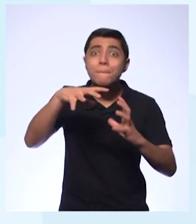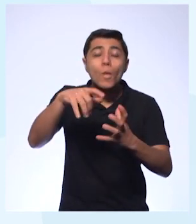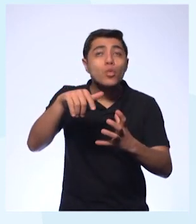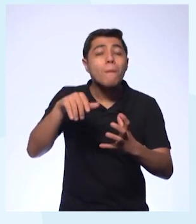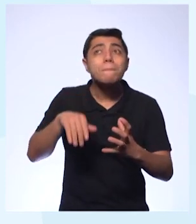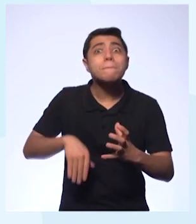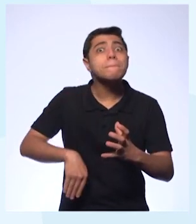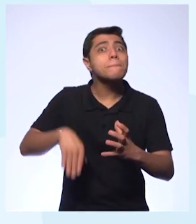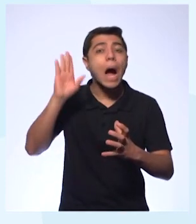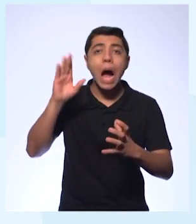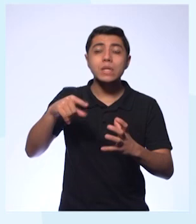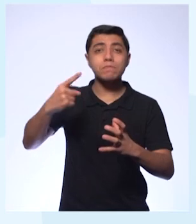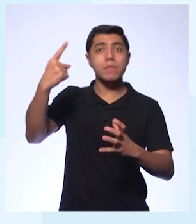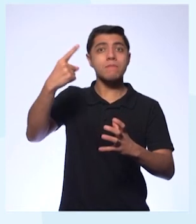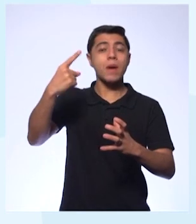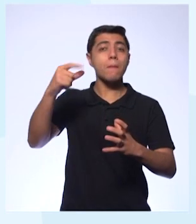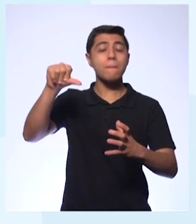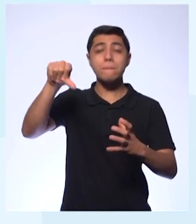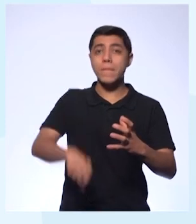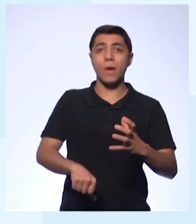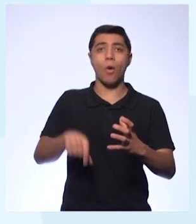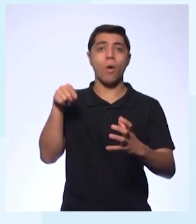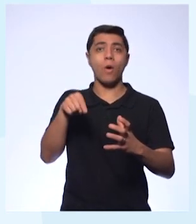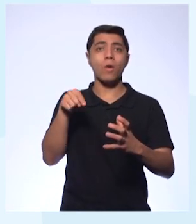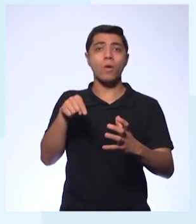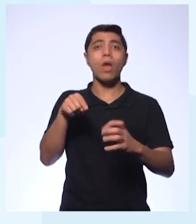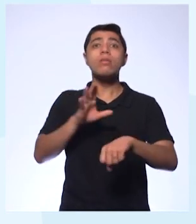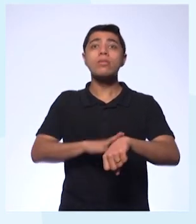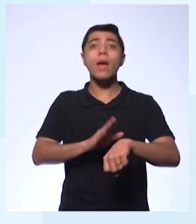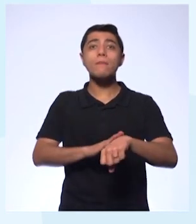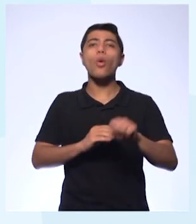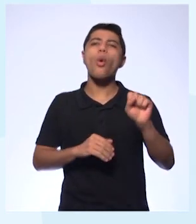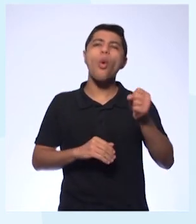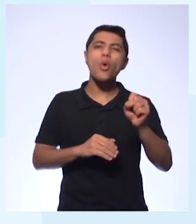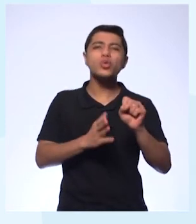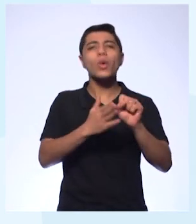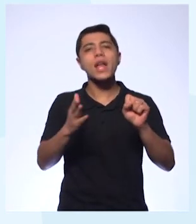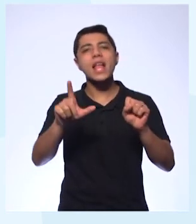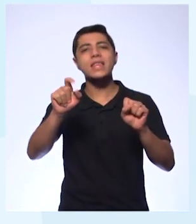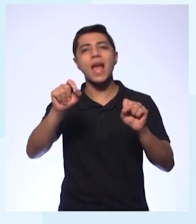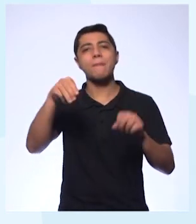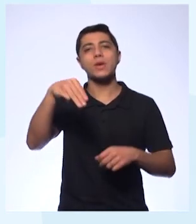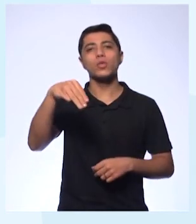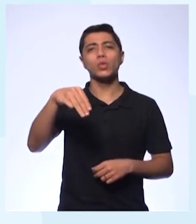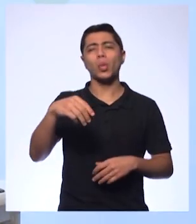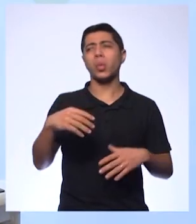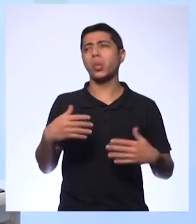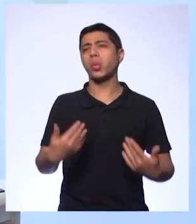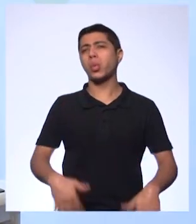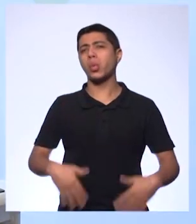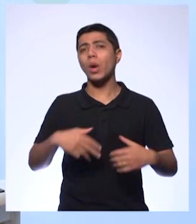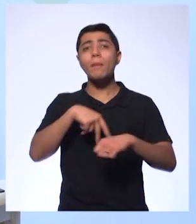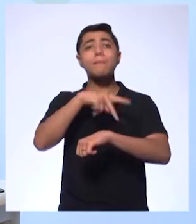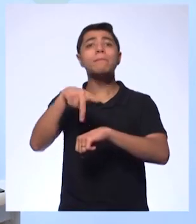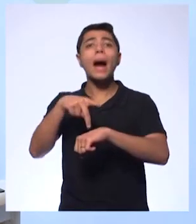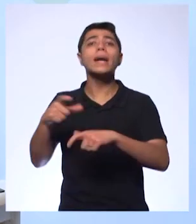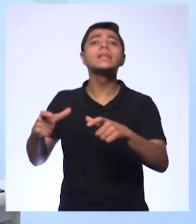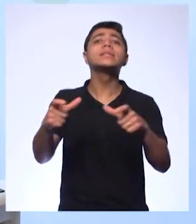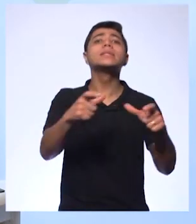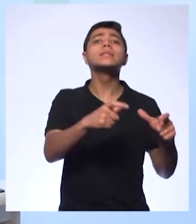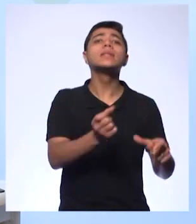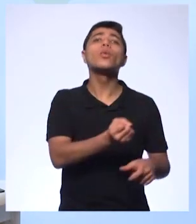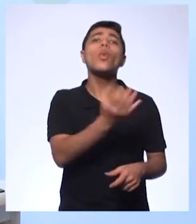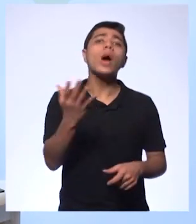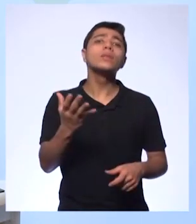e teve mais ou menos um tempo de duração de 8 a 10 minutos. Né, então, pegou mais de 14 países, ainda tem